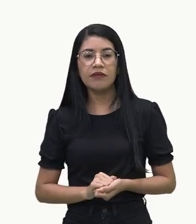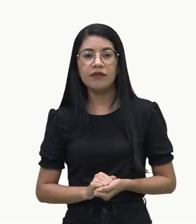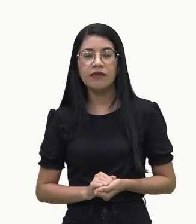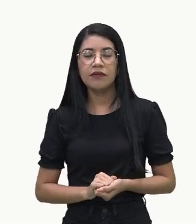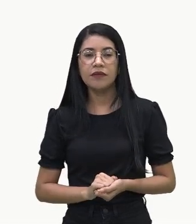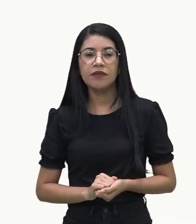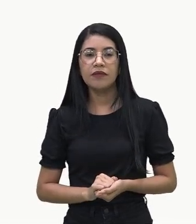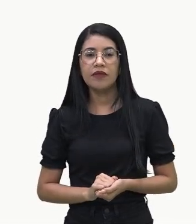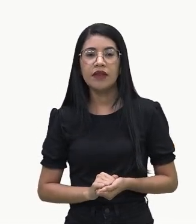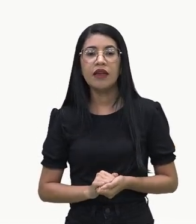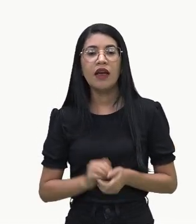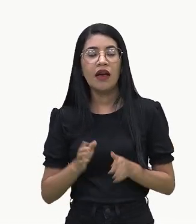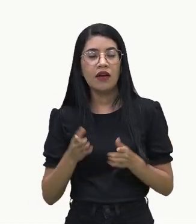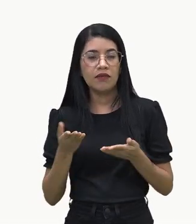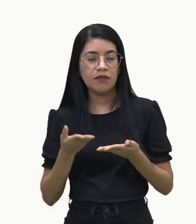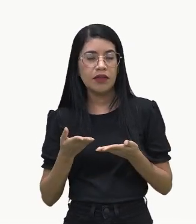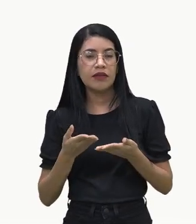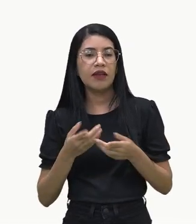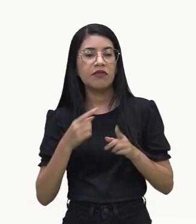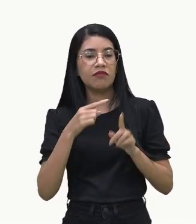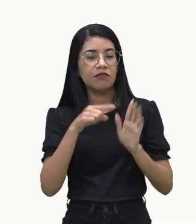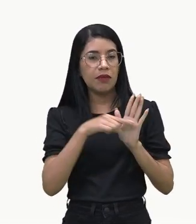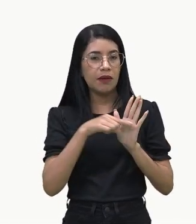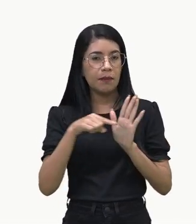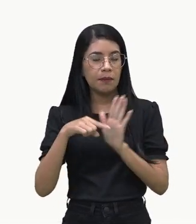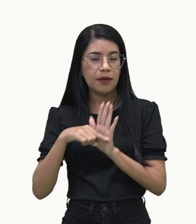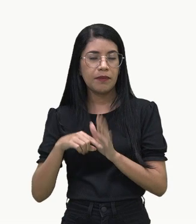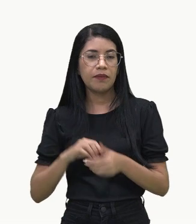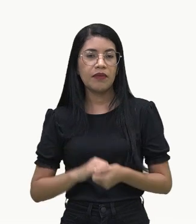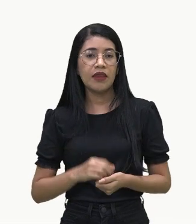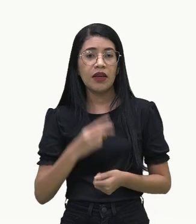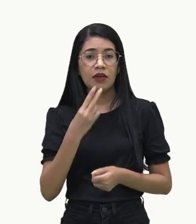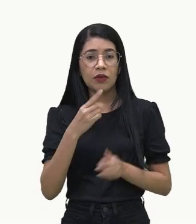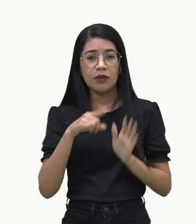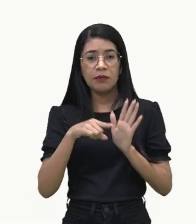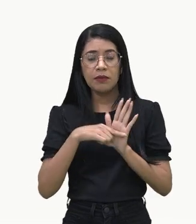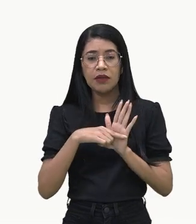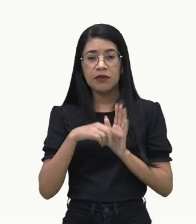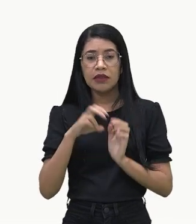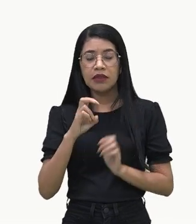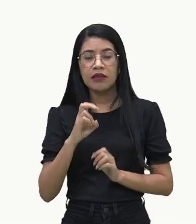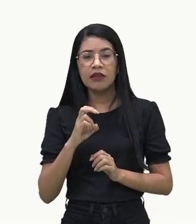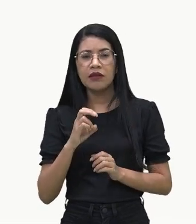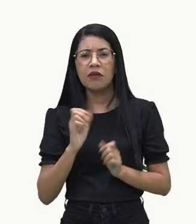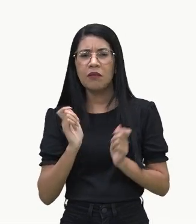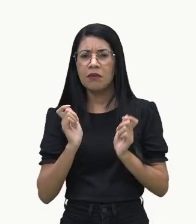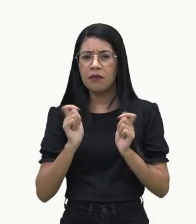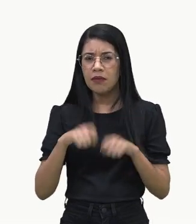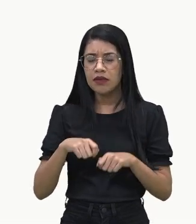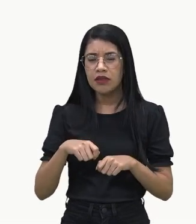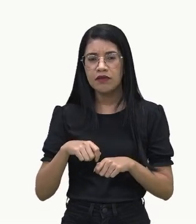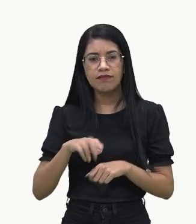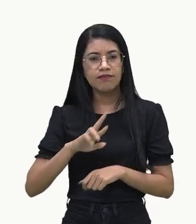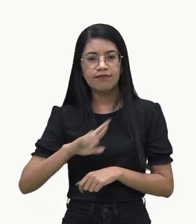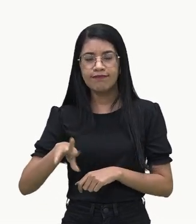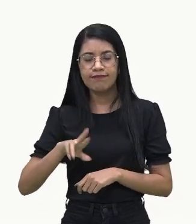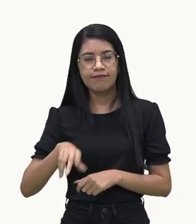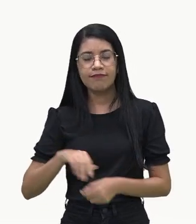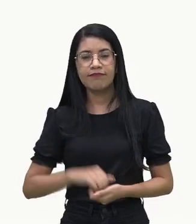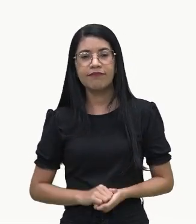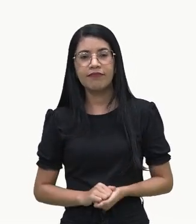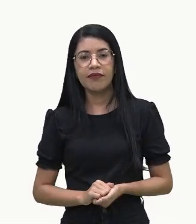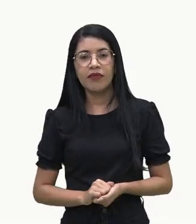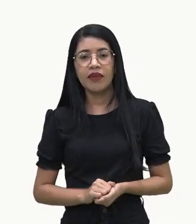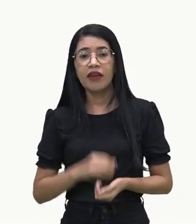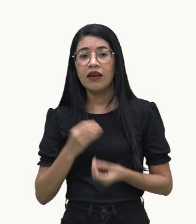nós vamos proceder à subtração. 2 é menor que 5. Posso fazer? Não. O que é que ele